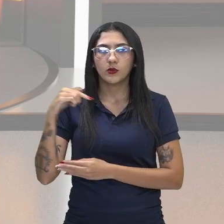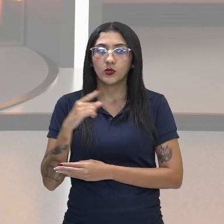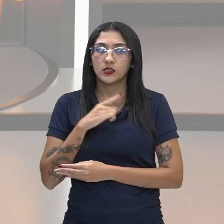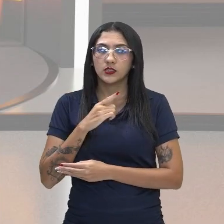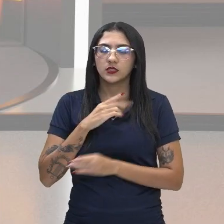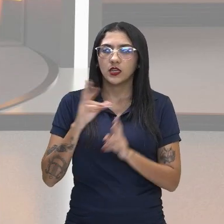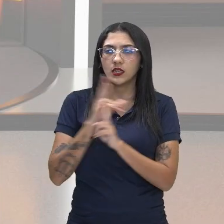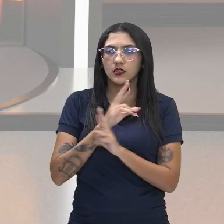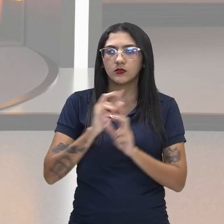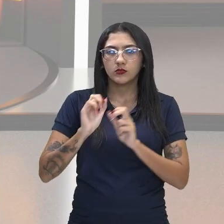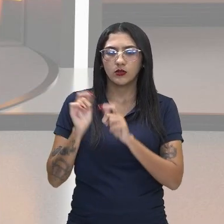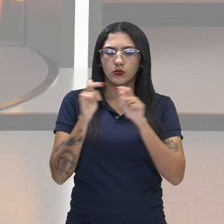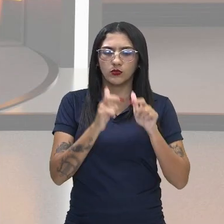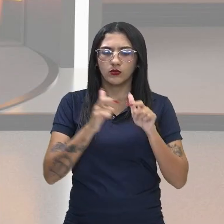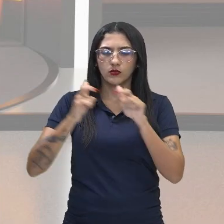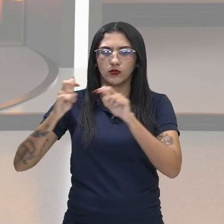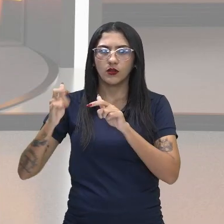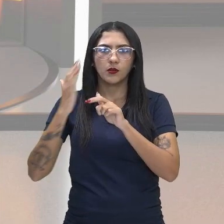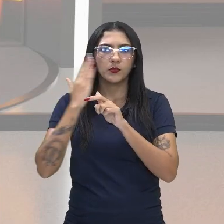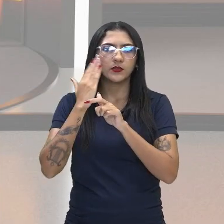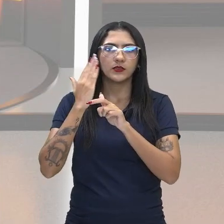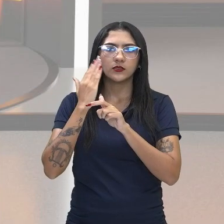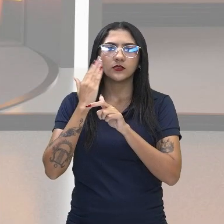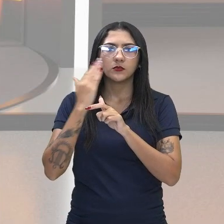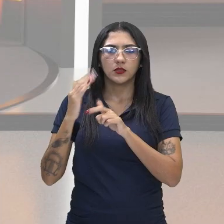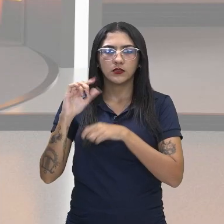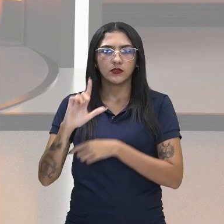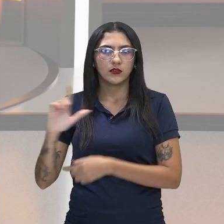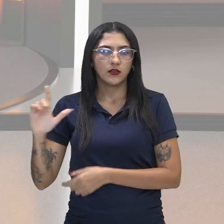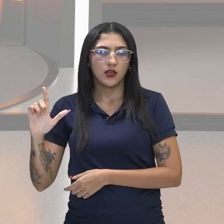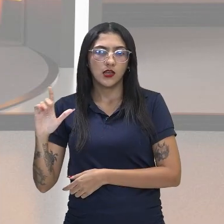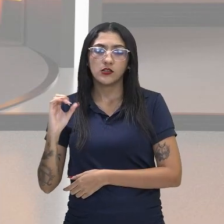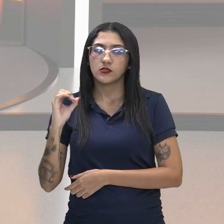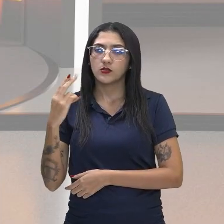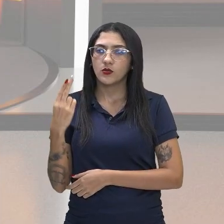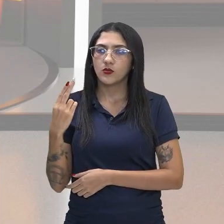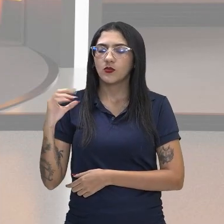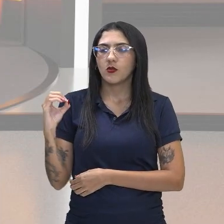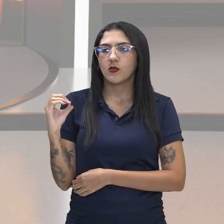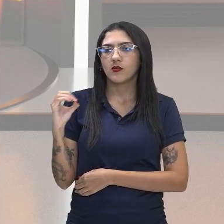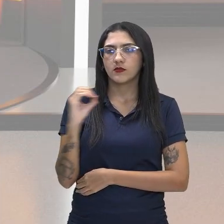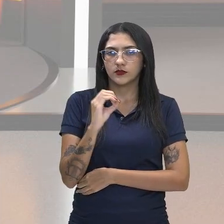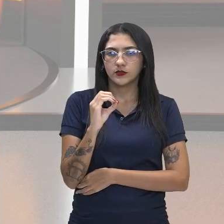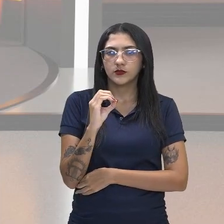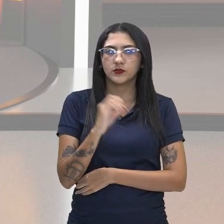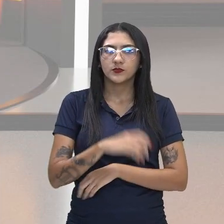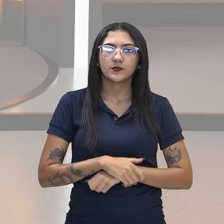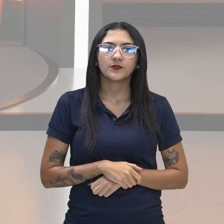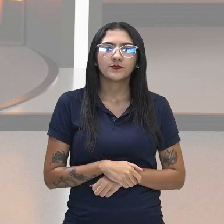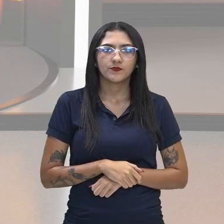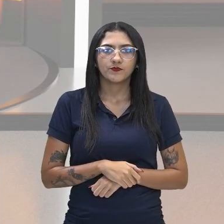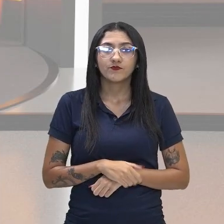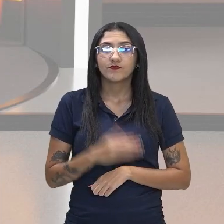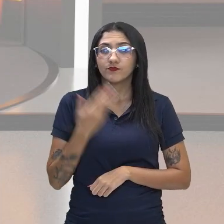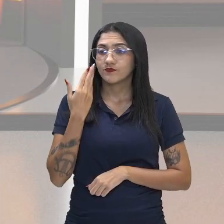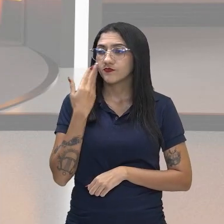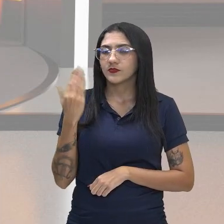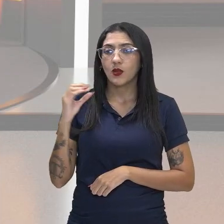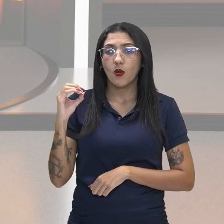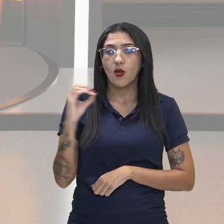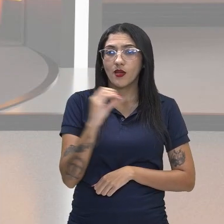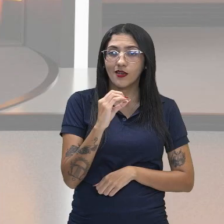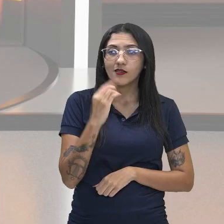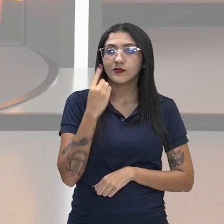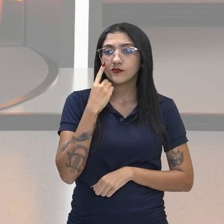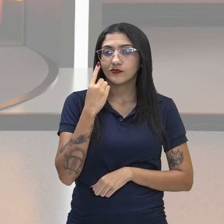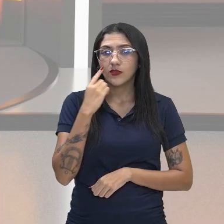à porção ali da localização, né? Do lado leste ou a porção mais a oeste. E o oeste nós temos